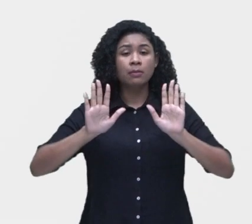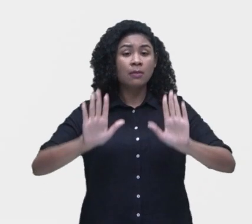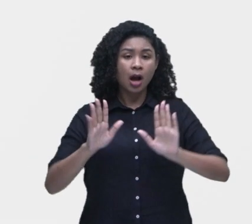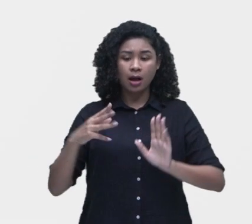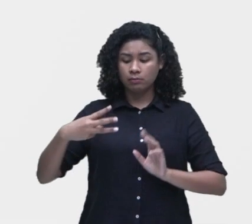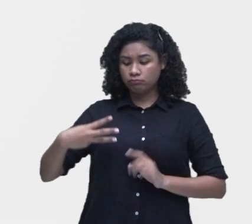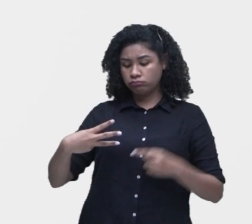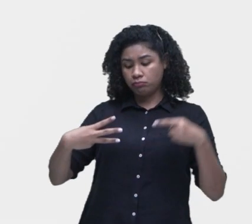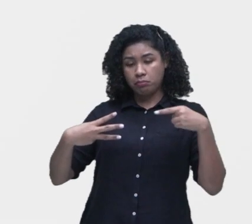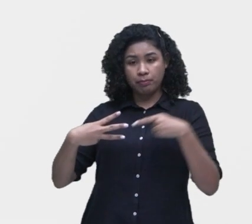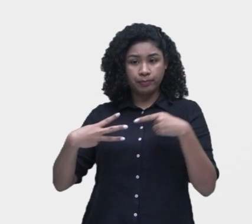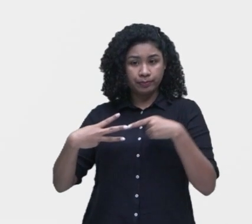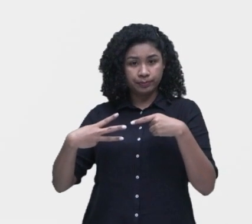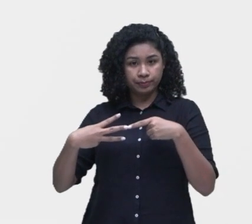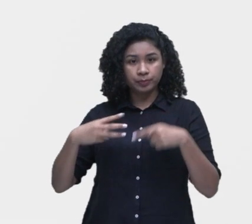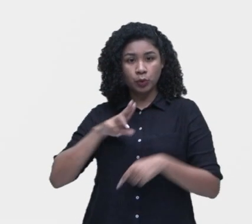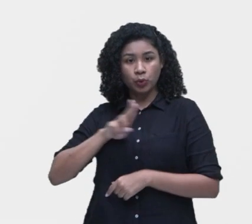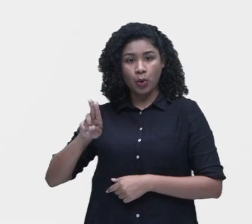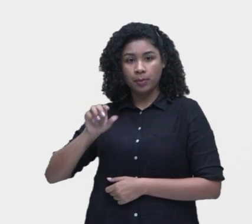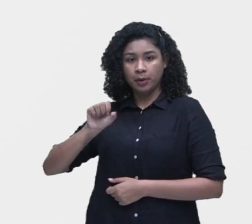ele expressa